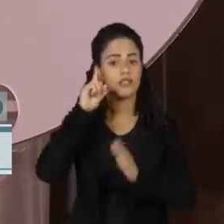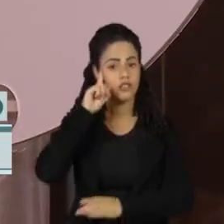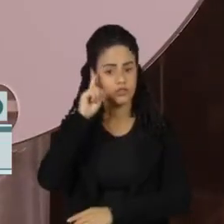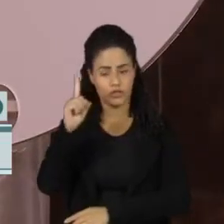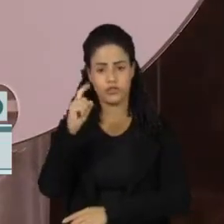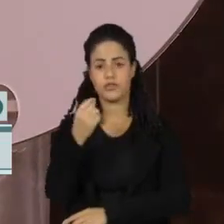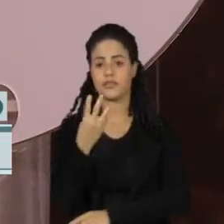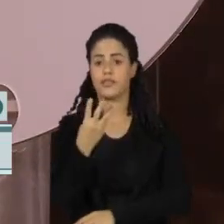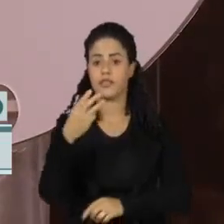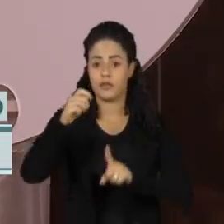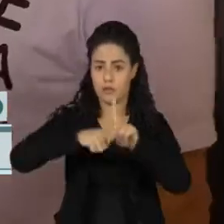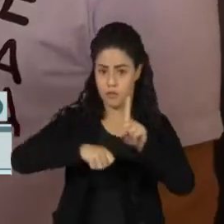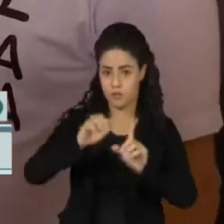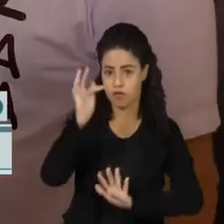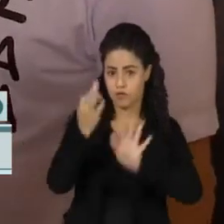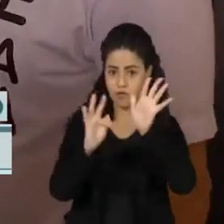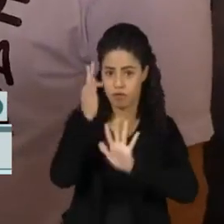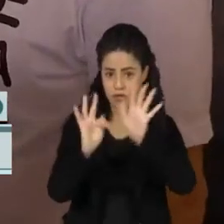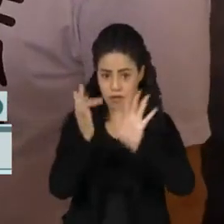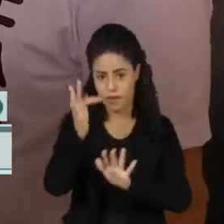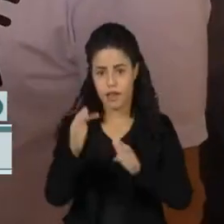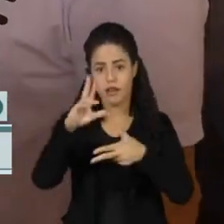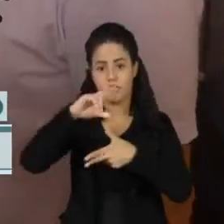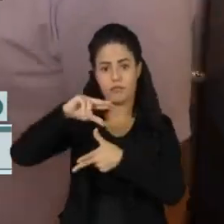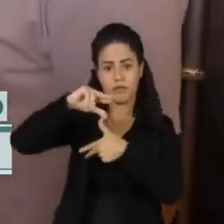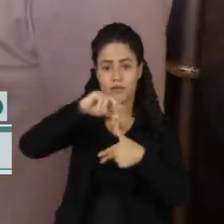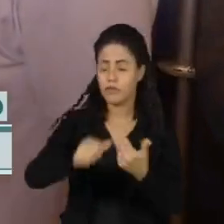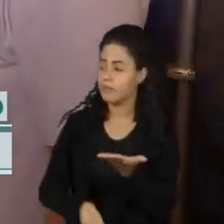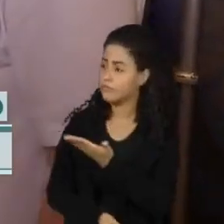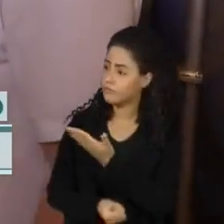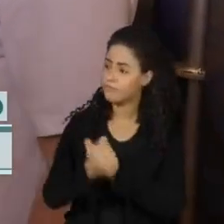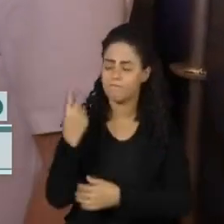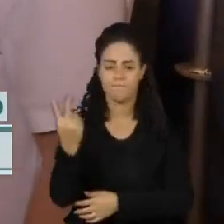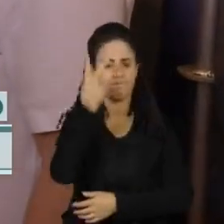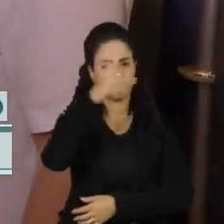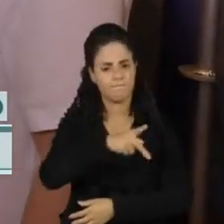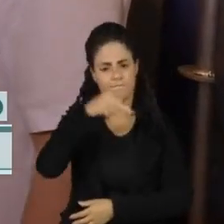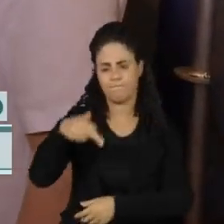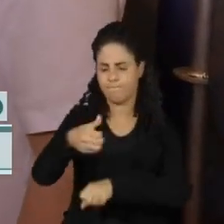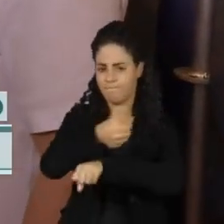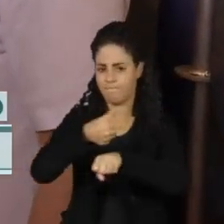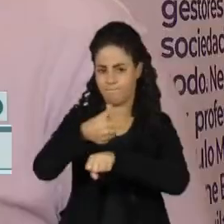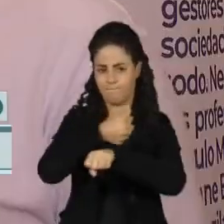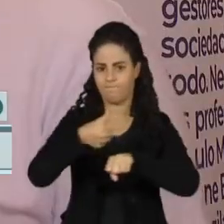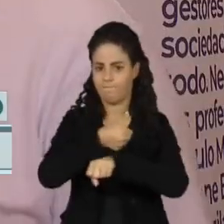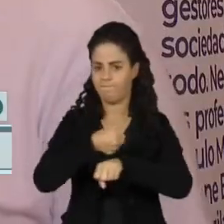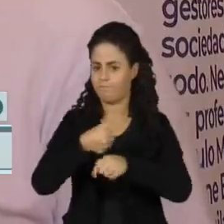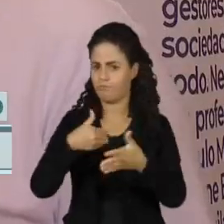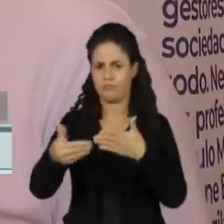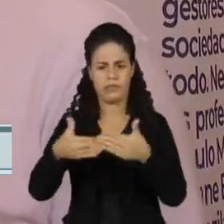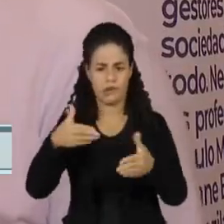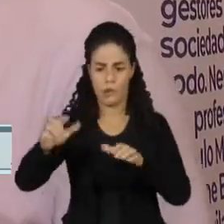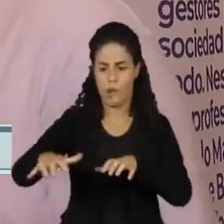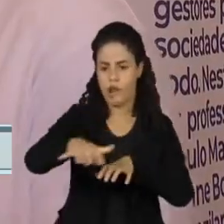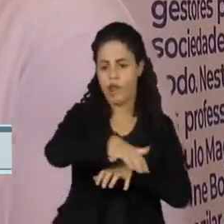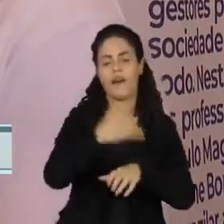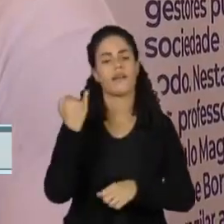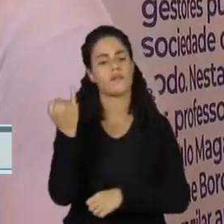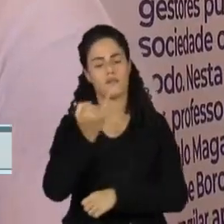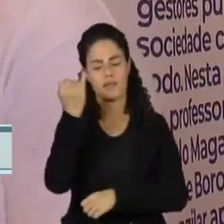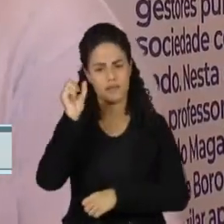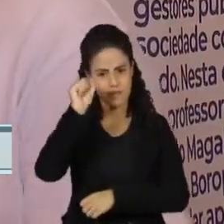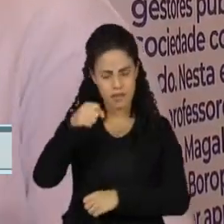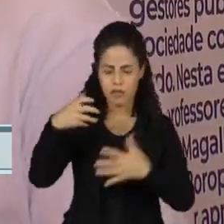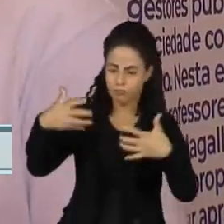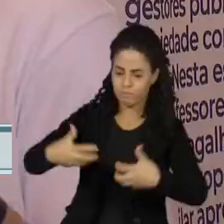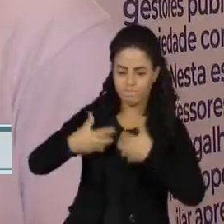Catavento. Ela nos convida a valorizar essa profissão tão essencial em qualquer sociedade. O que motiva a continuar